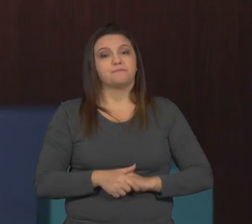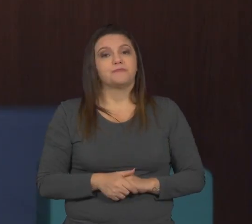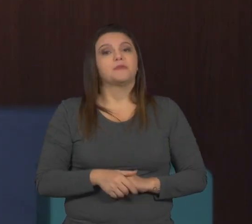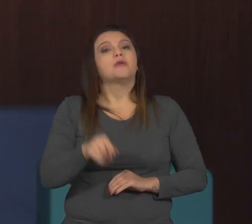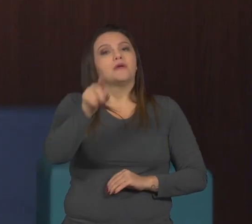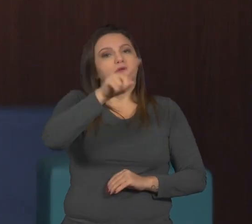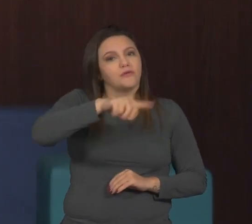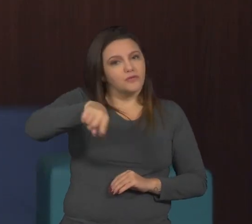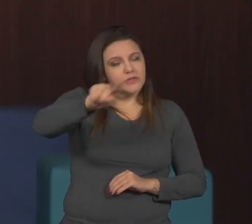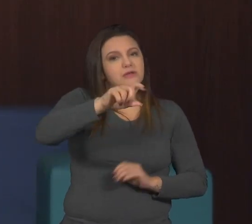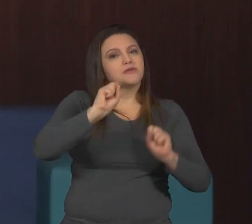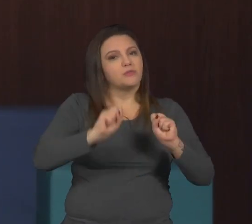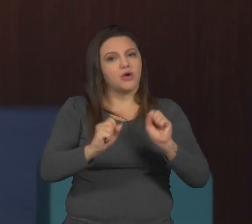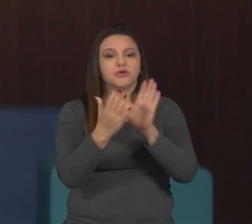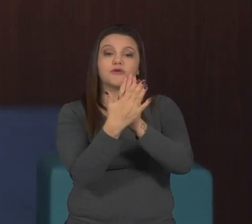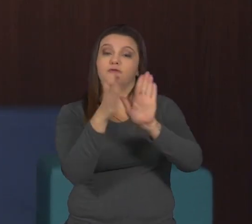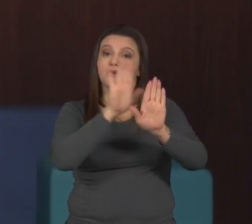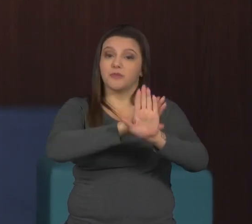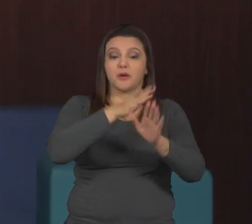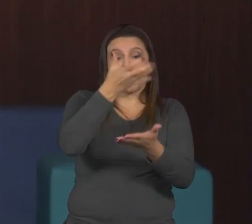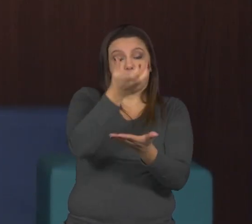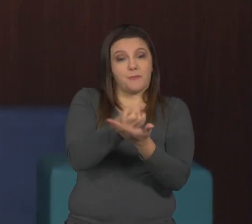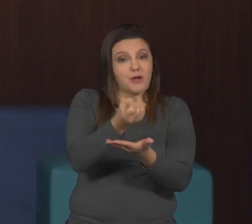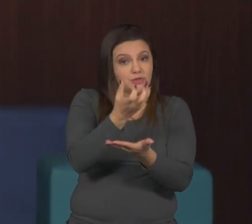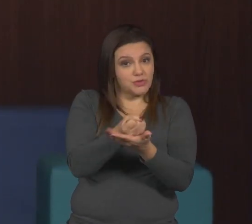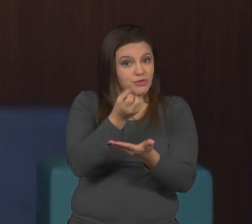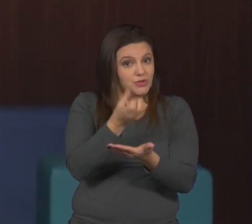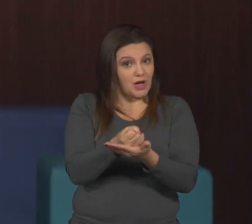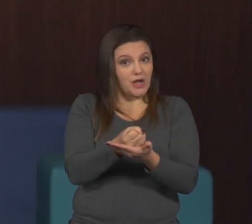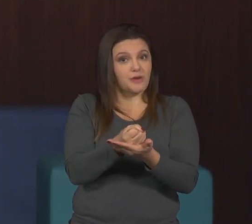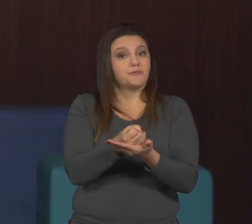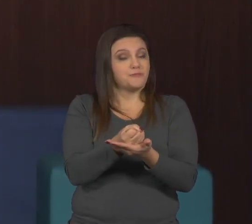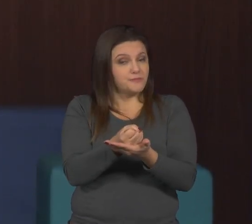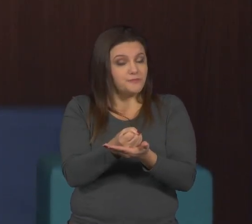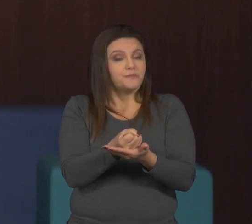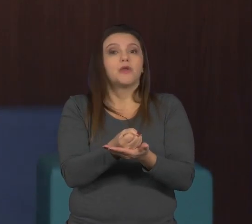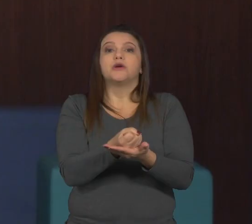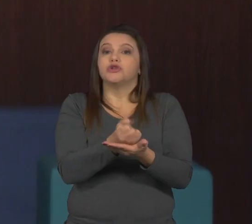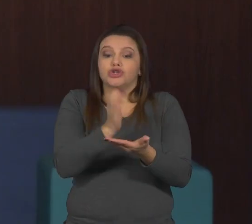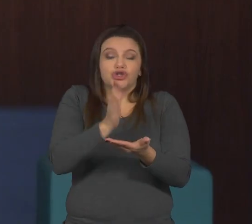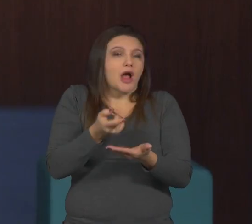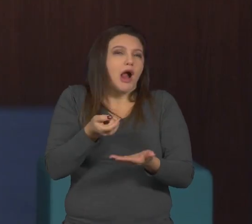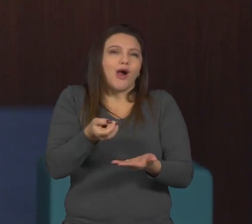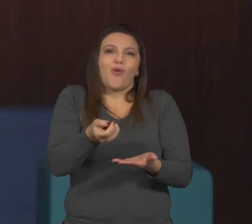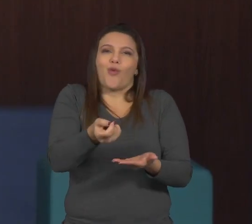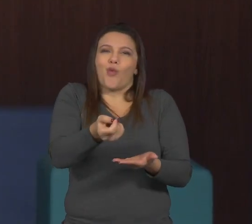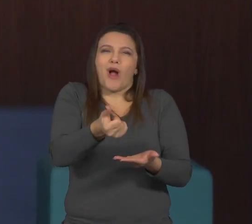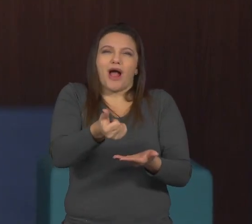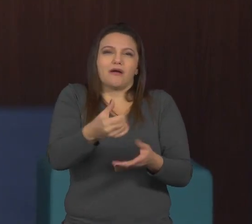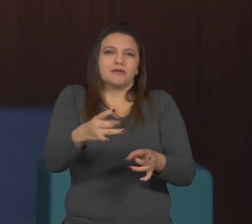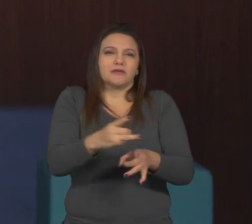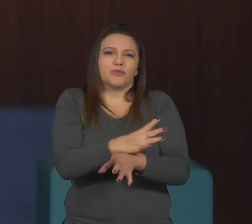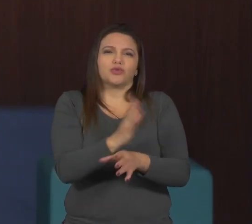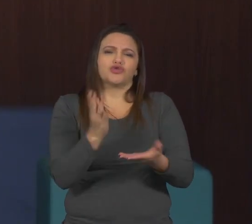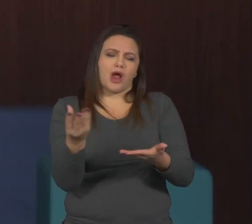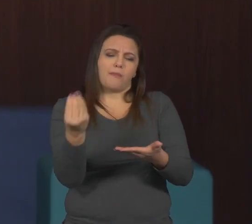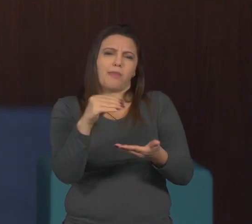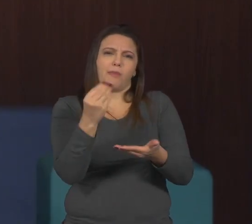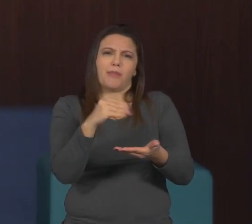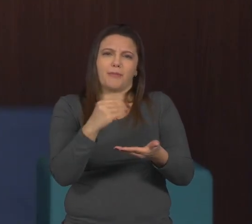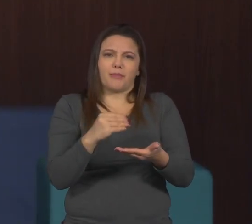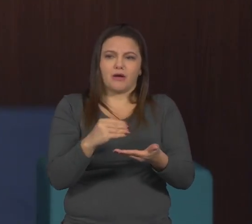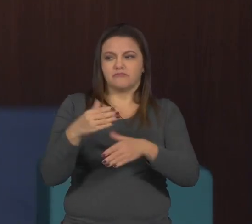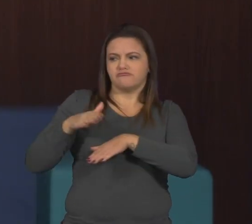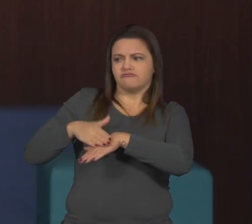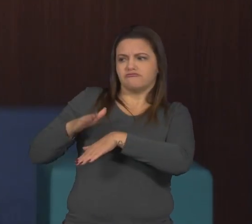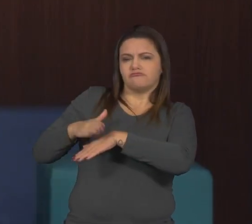Vocês baixam esse framework de aplicação e ele já está semi-pronto, ele já vem com um monte de coisa programada que alguém